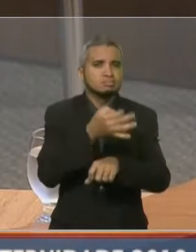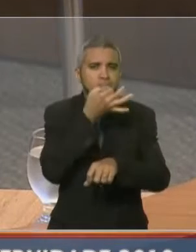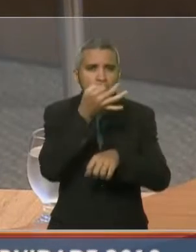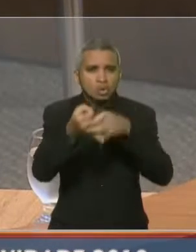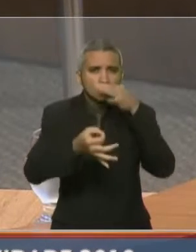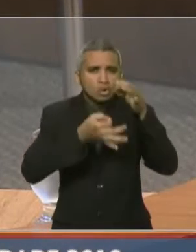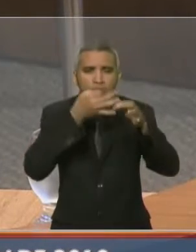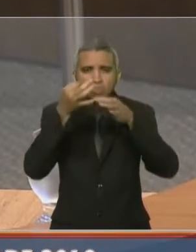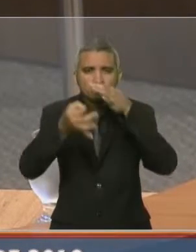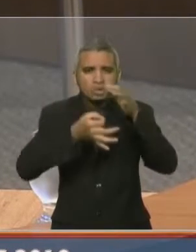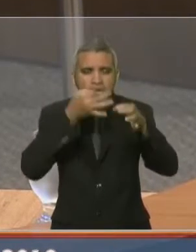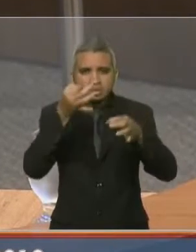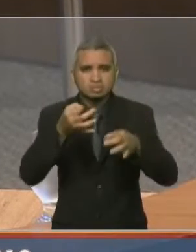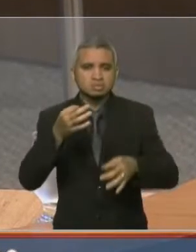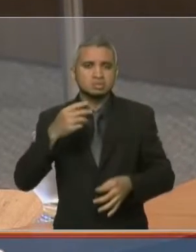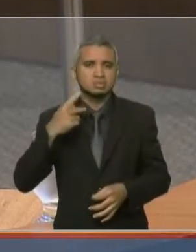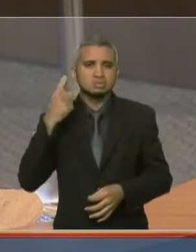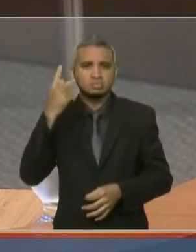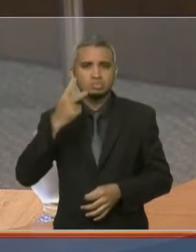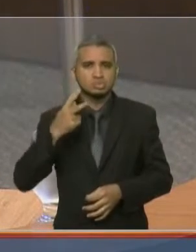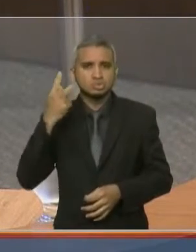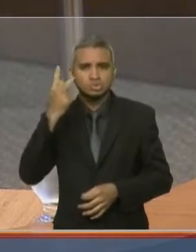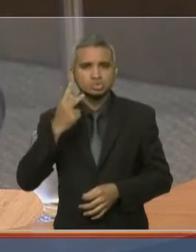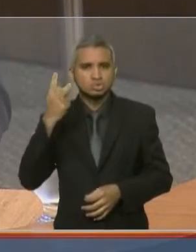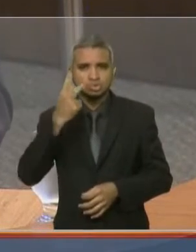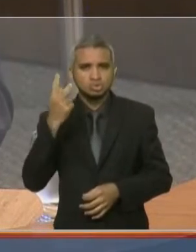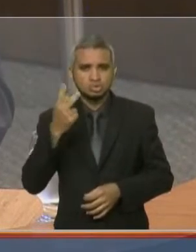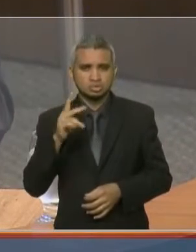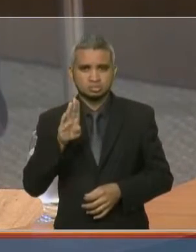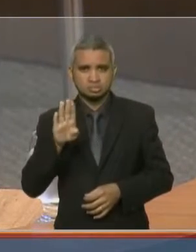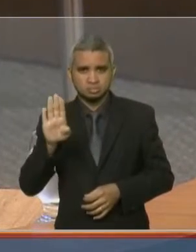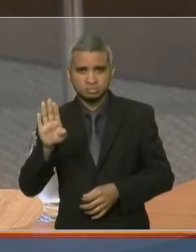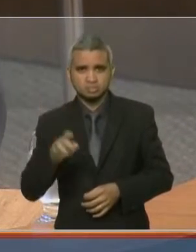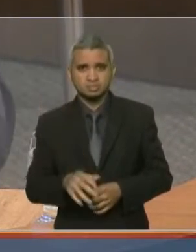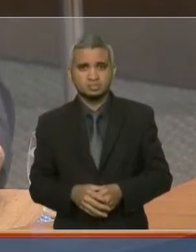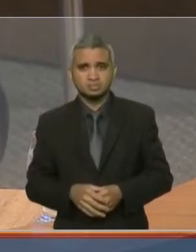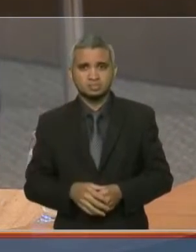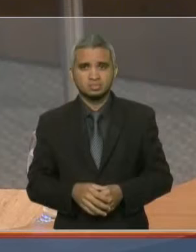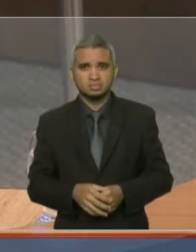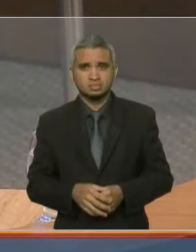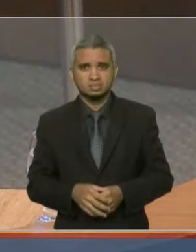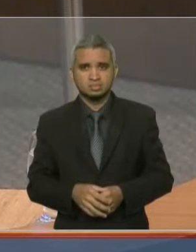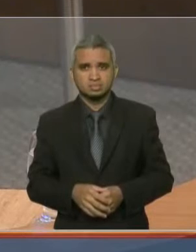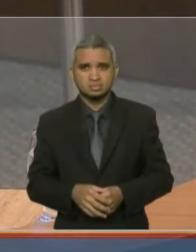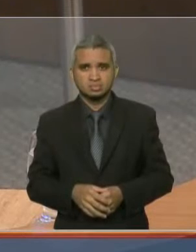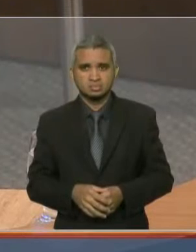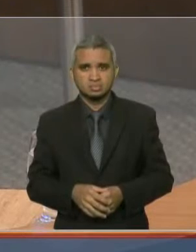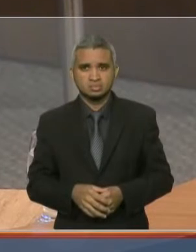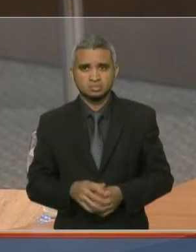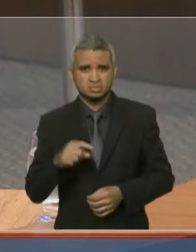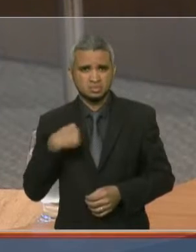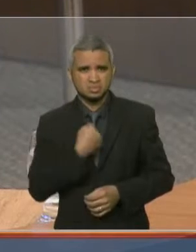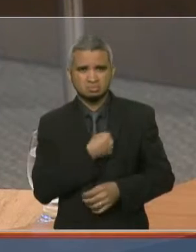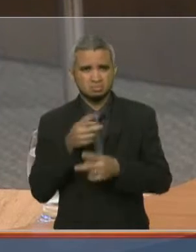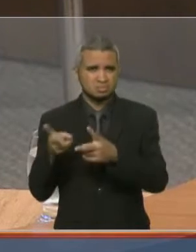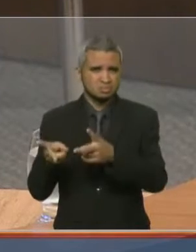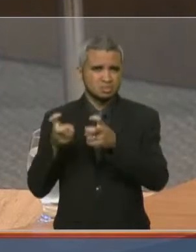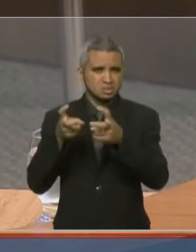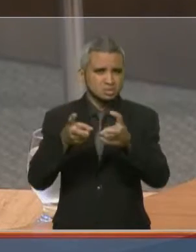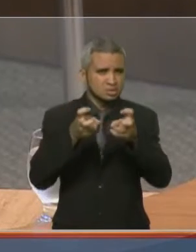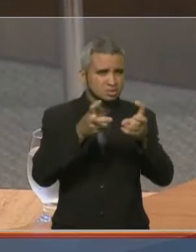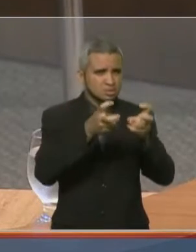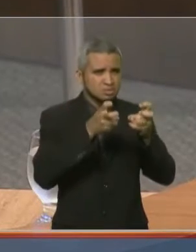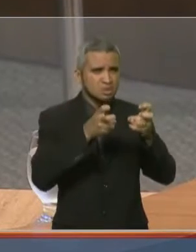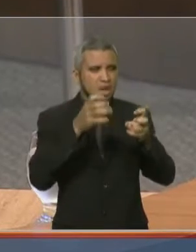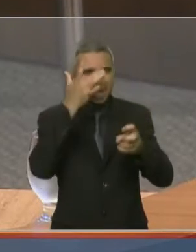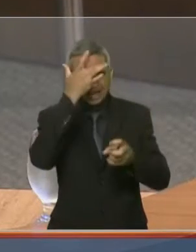bem que o nosso povo está desacreditado da política, está desesperançado de ter políticas que ajudem o